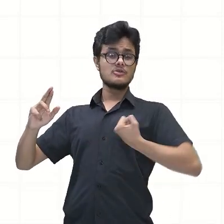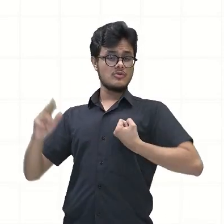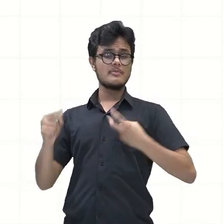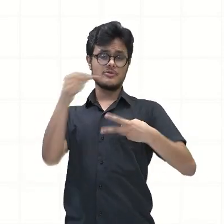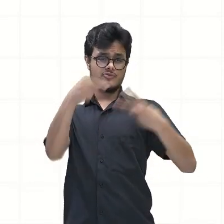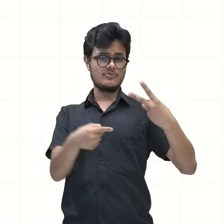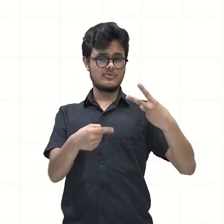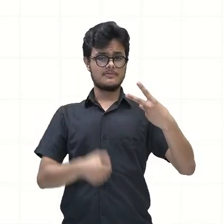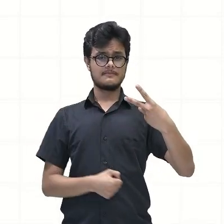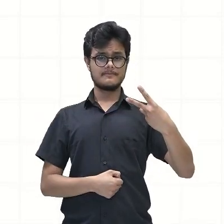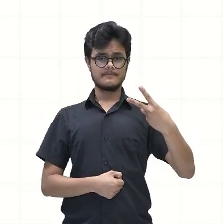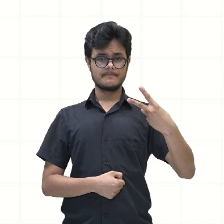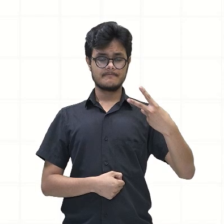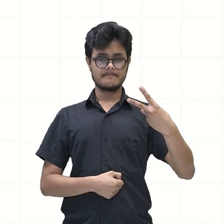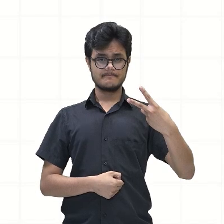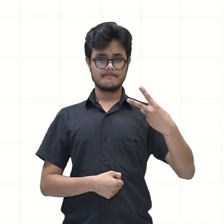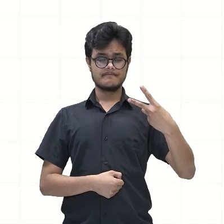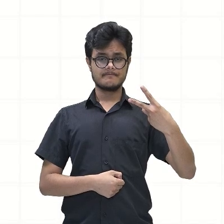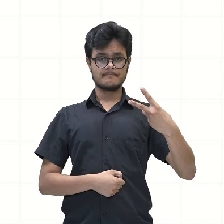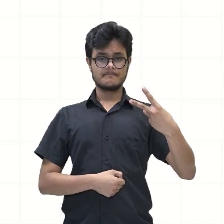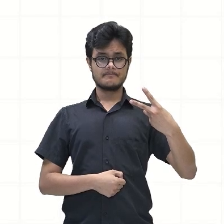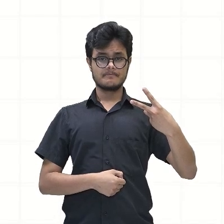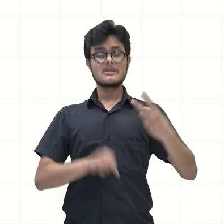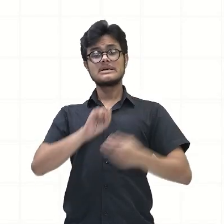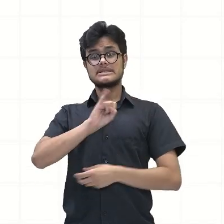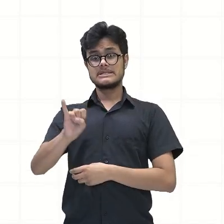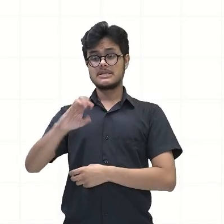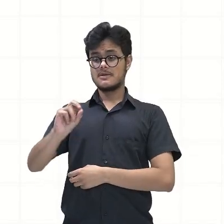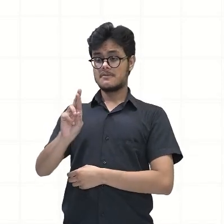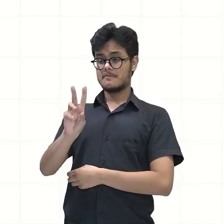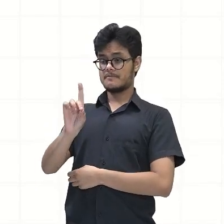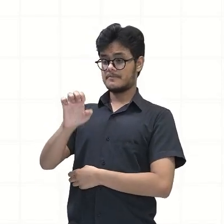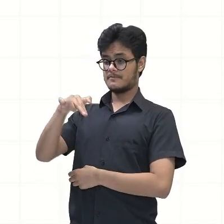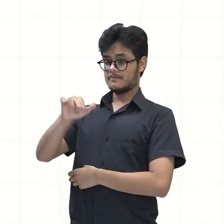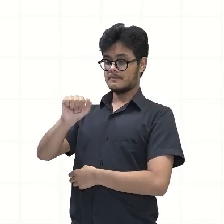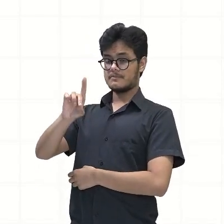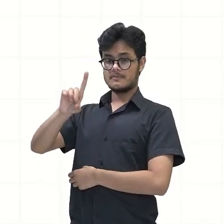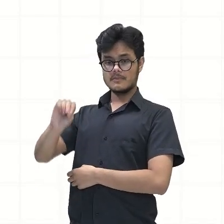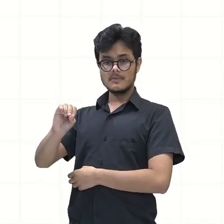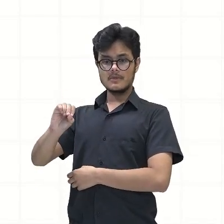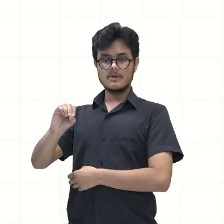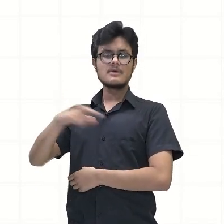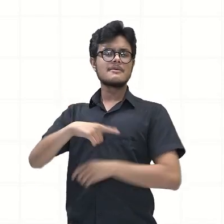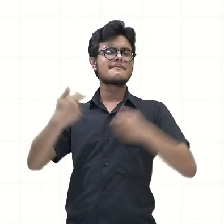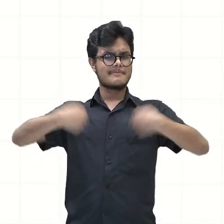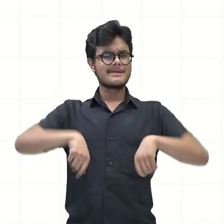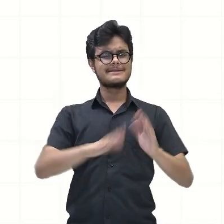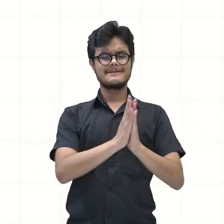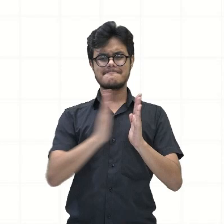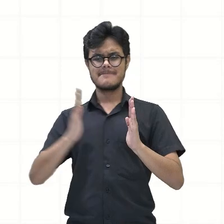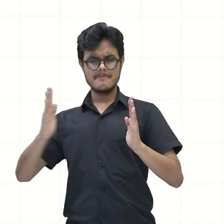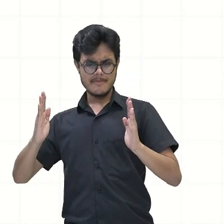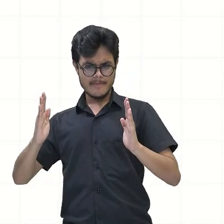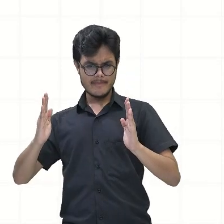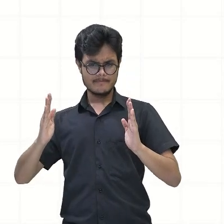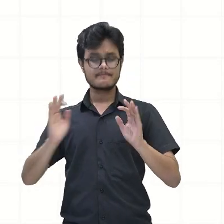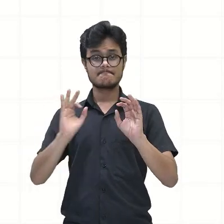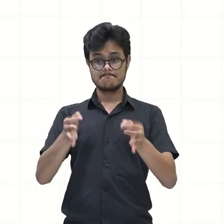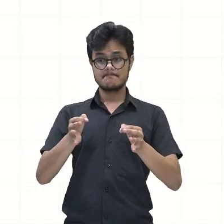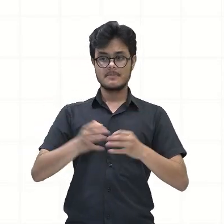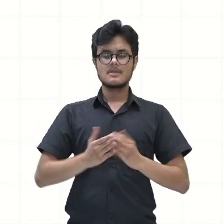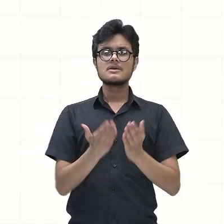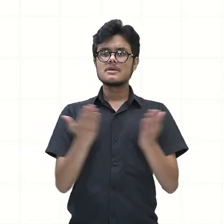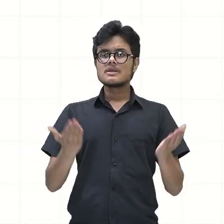algarismos, certo? E se é ordenado, vai precisar existir uma ordem. Lembrando também que